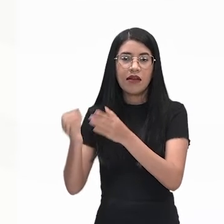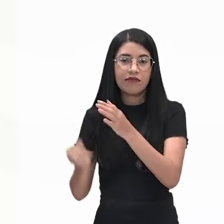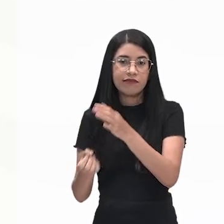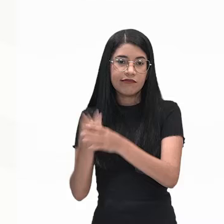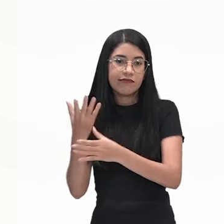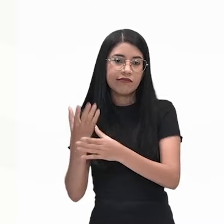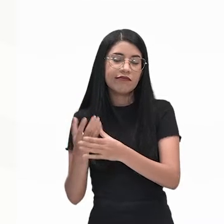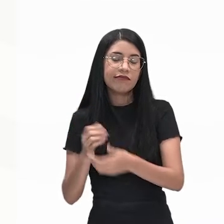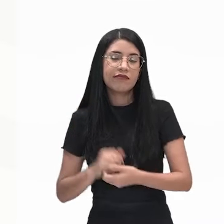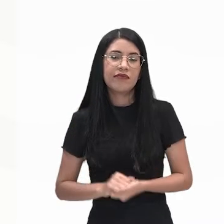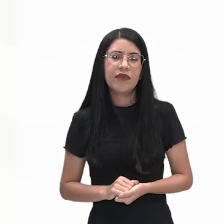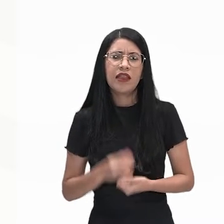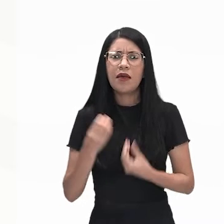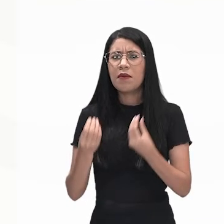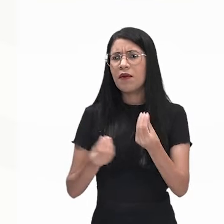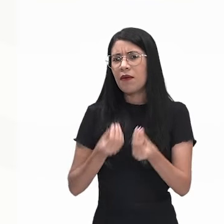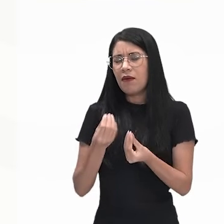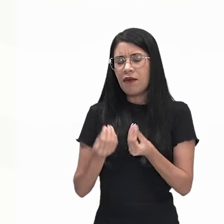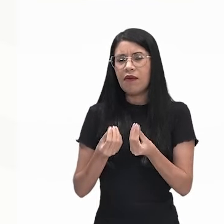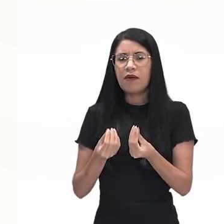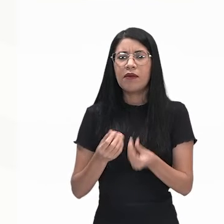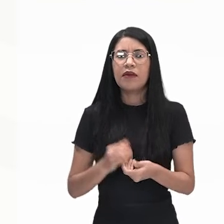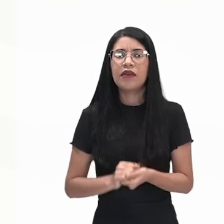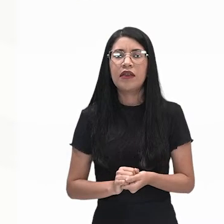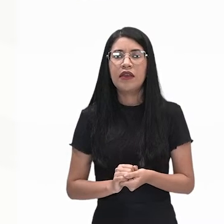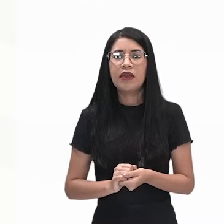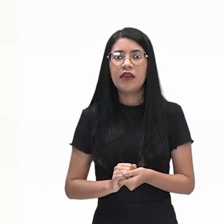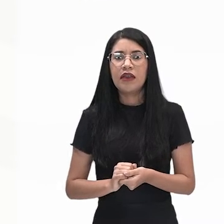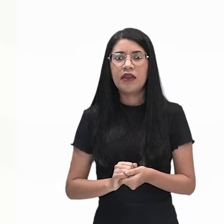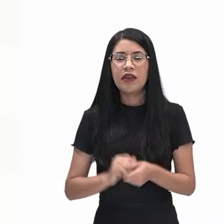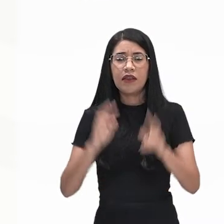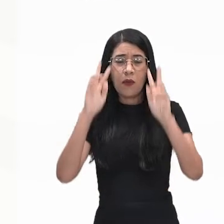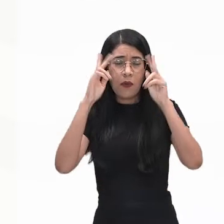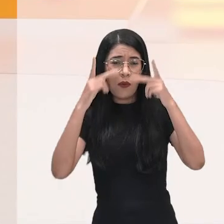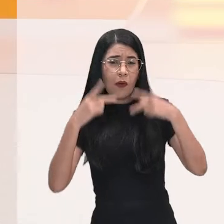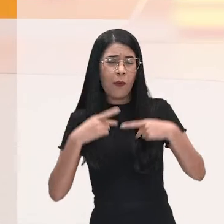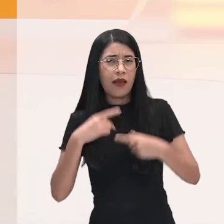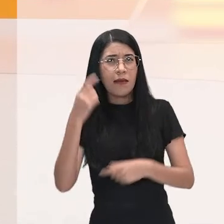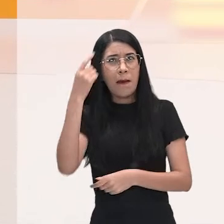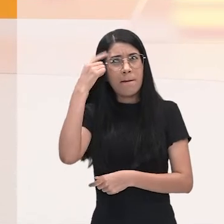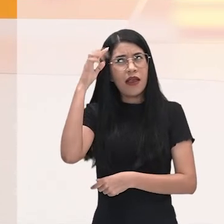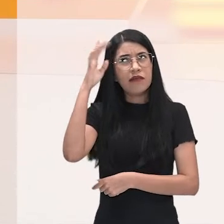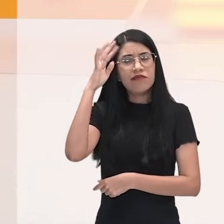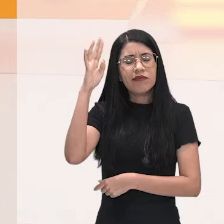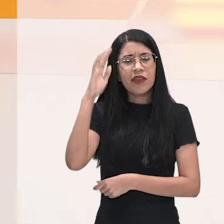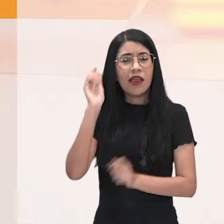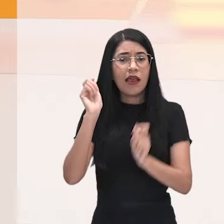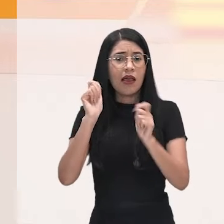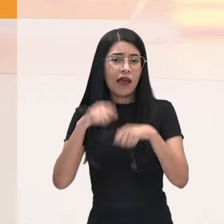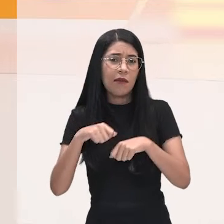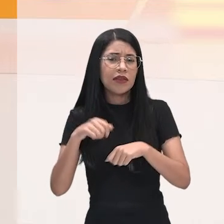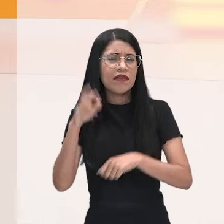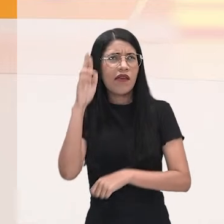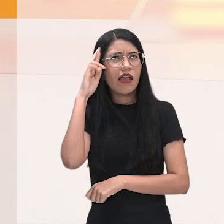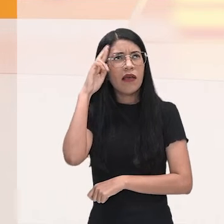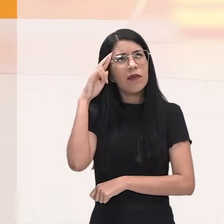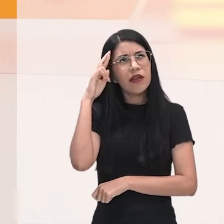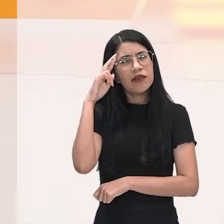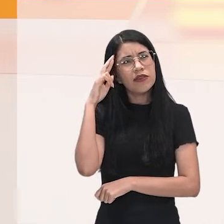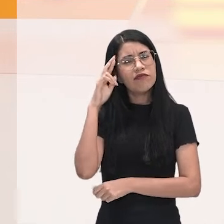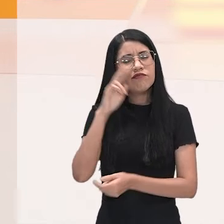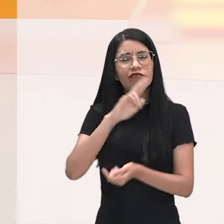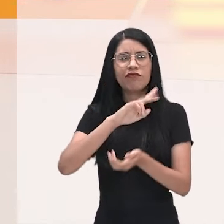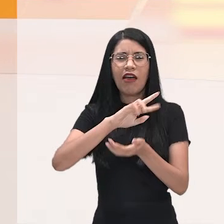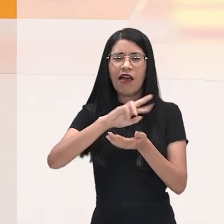pecuária, a gente começou a aprimorar essas técnicas. Isso fez com que a gente tivesse uma maior